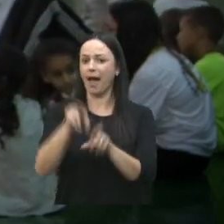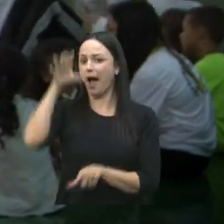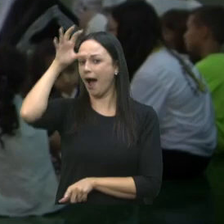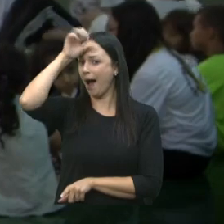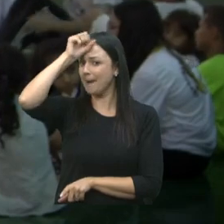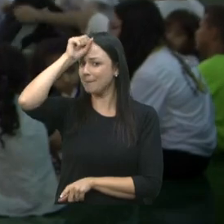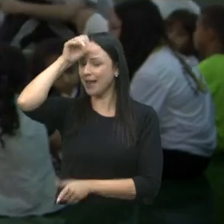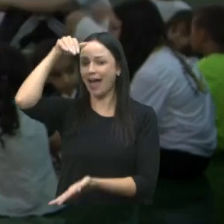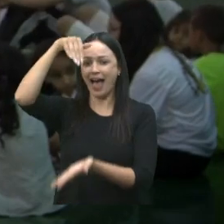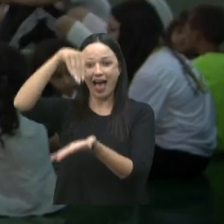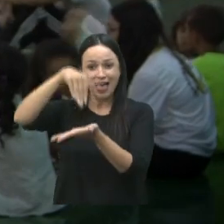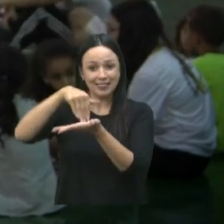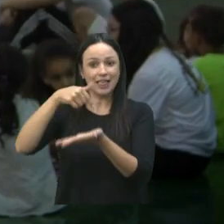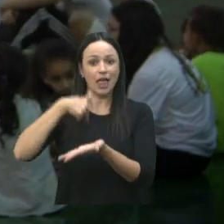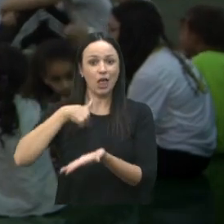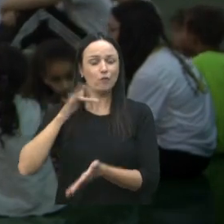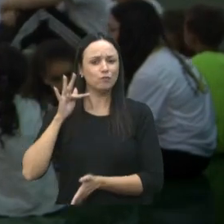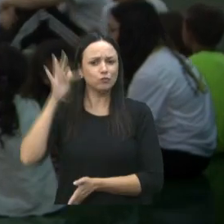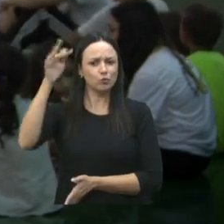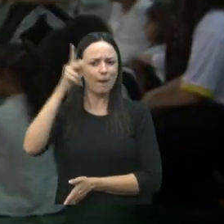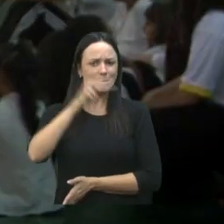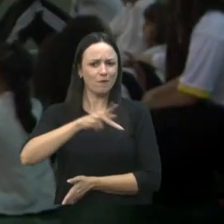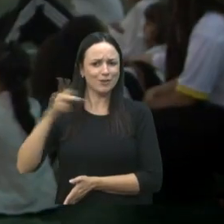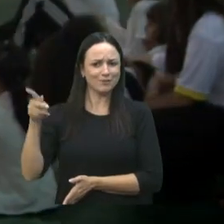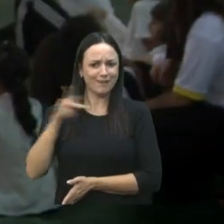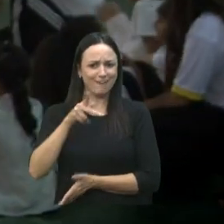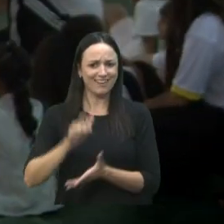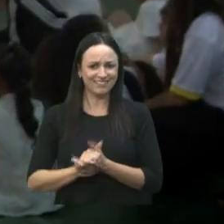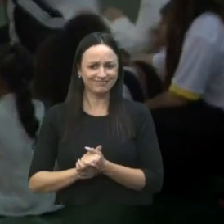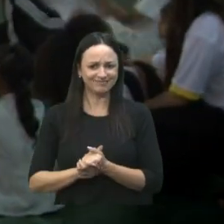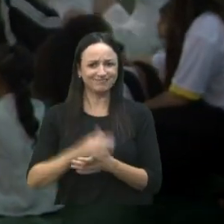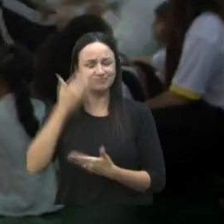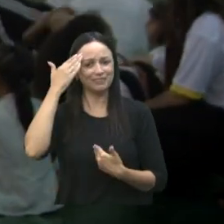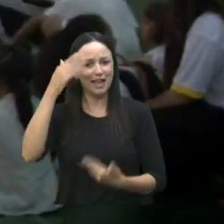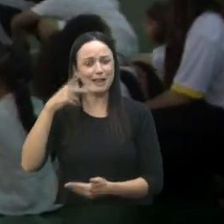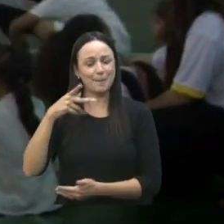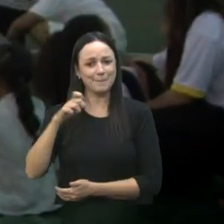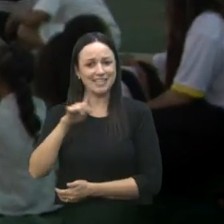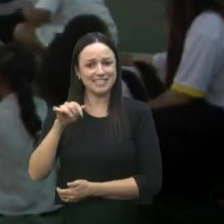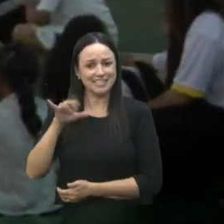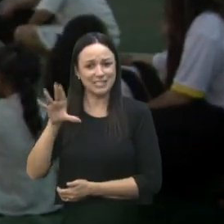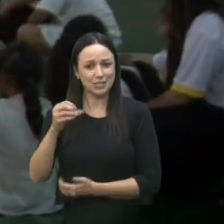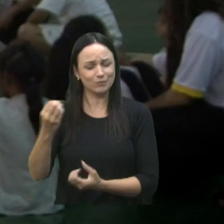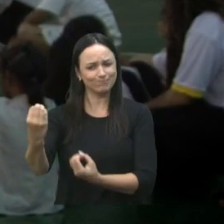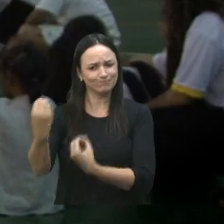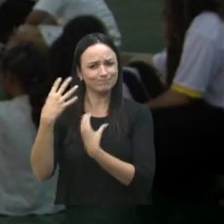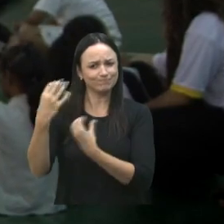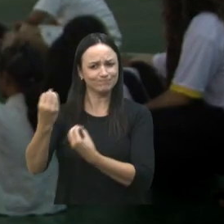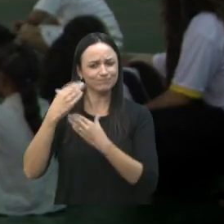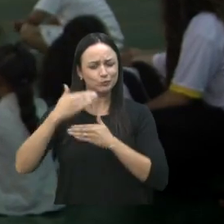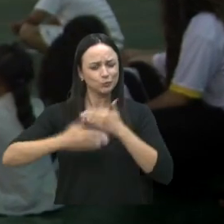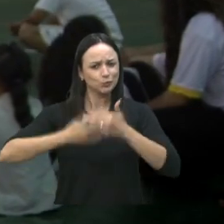até eu ser uma grande mestra. Obrigada, mestre Pezinho, por me ensinar todos esses